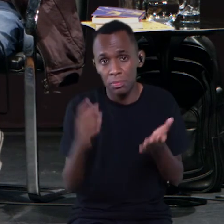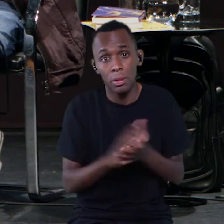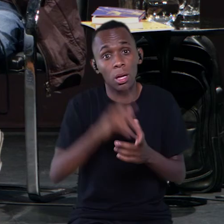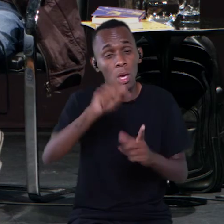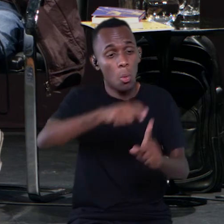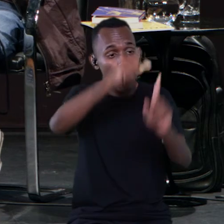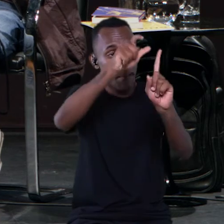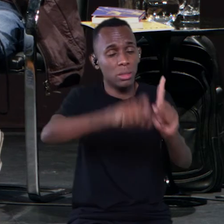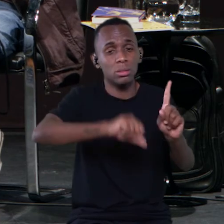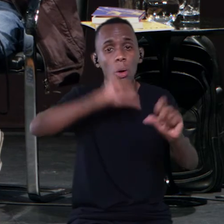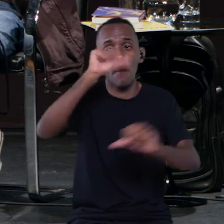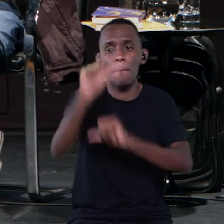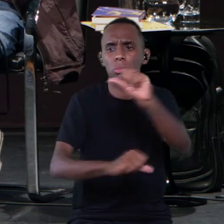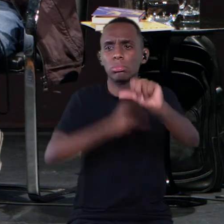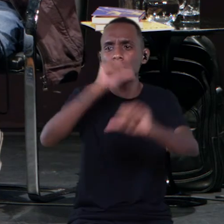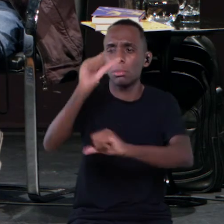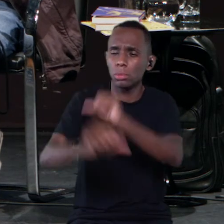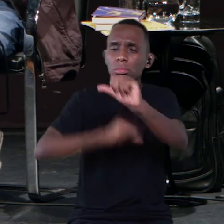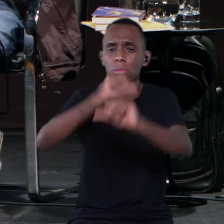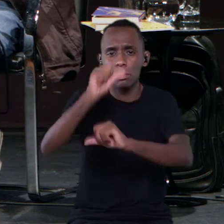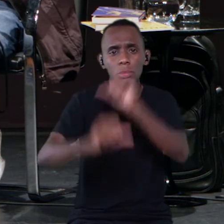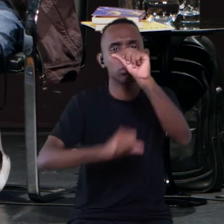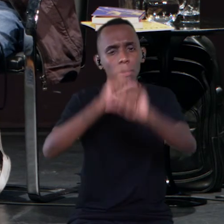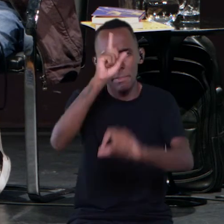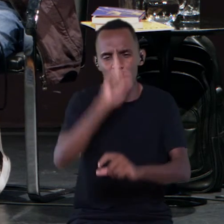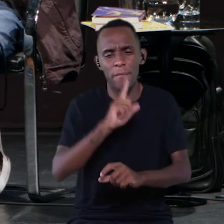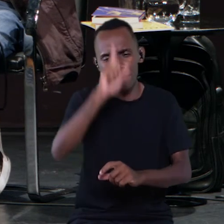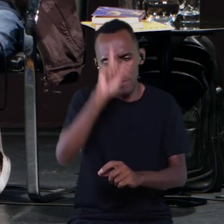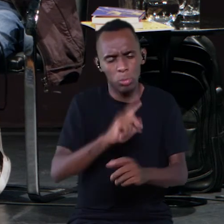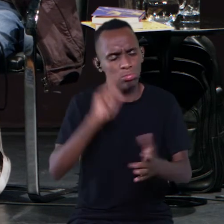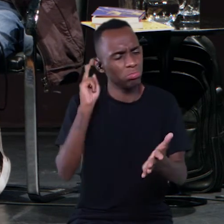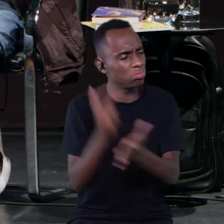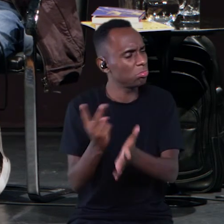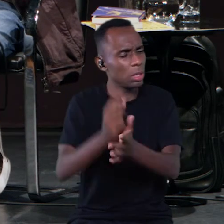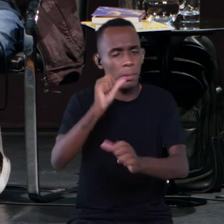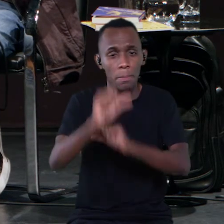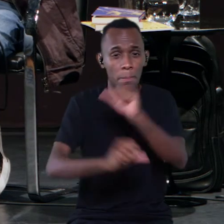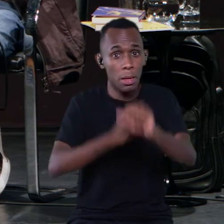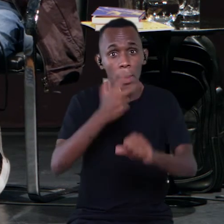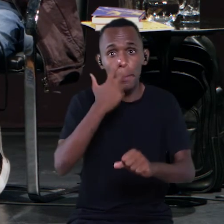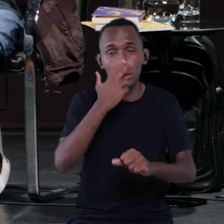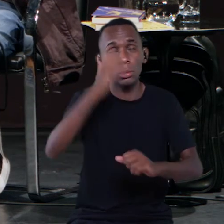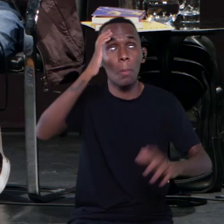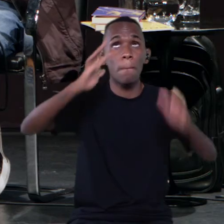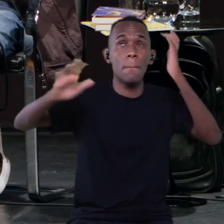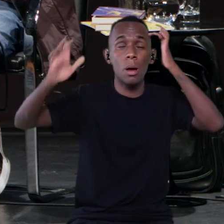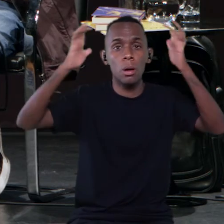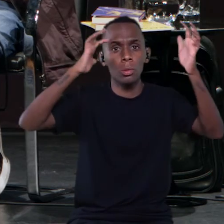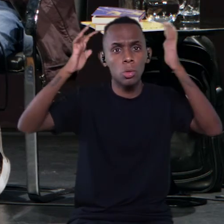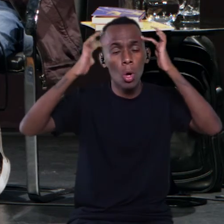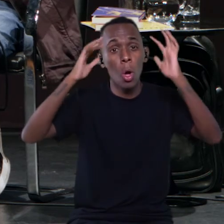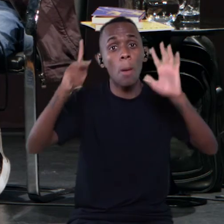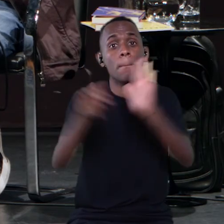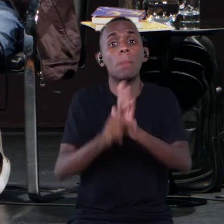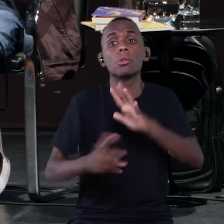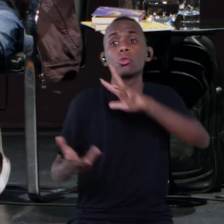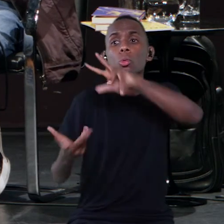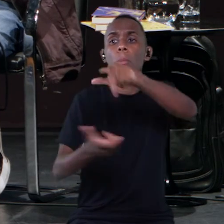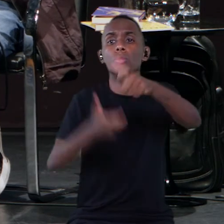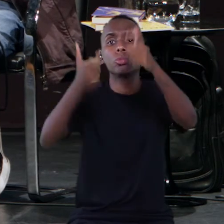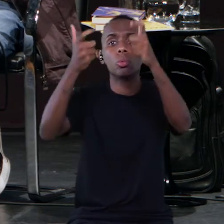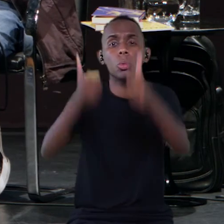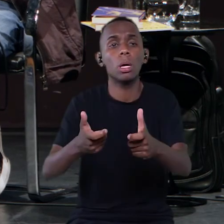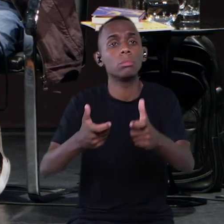É um personagem que muda de personalidade o tempo inteiro, é um personagem que é uma fantasmagoria de um mundo